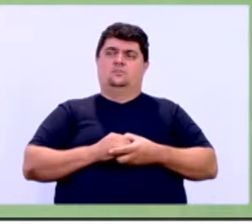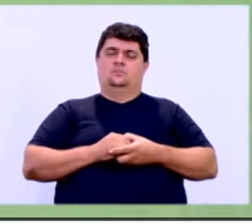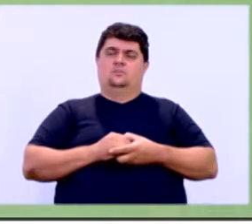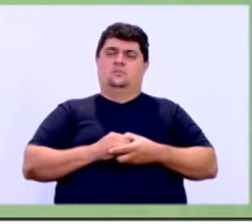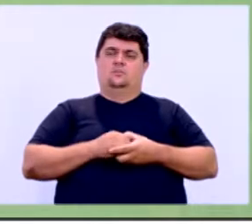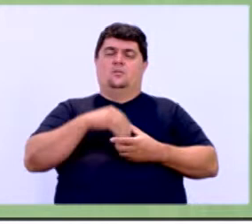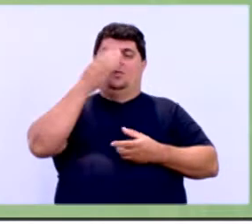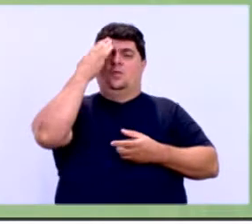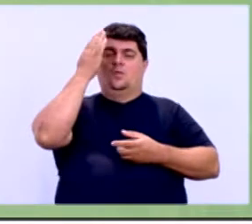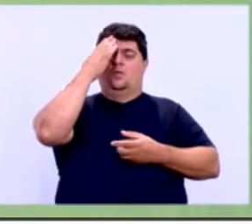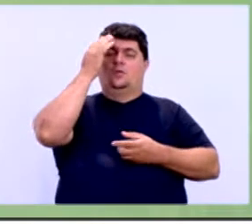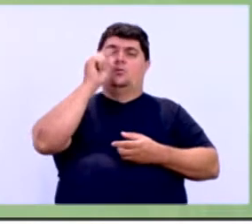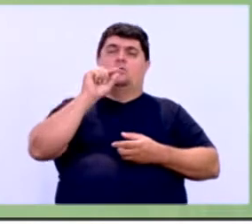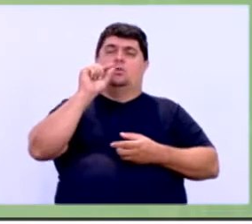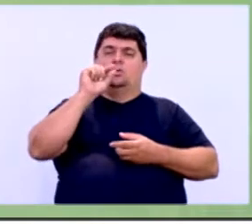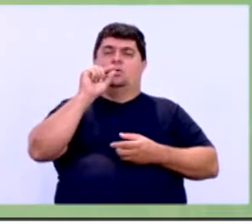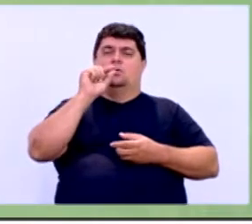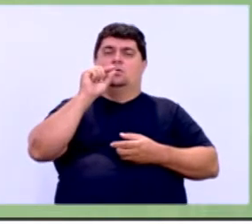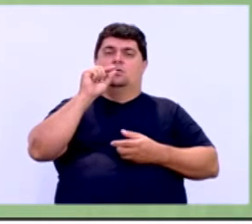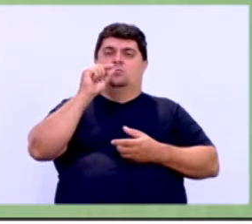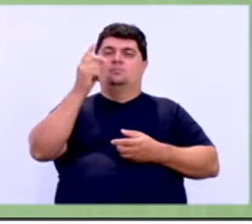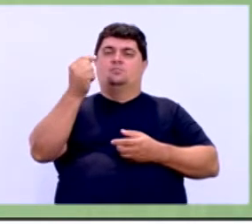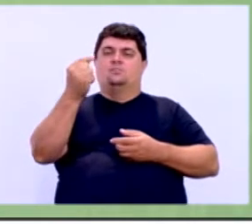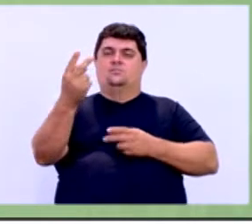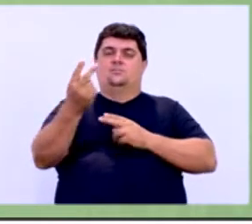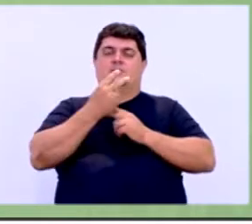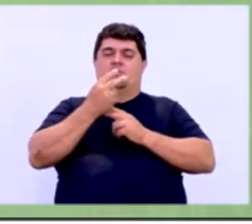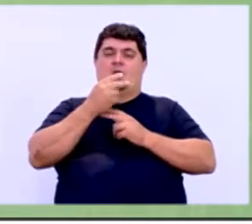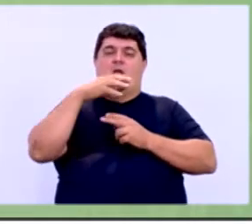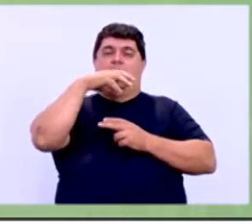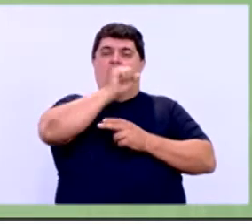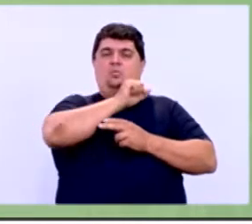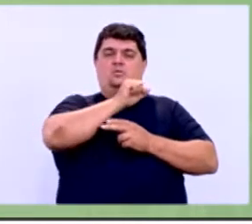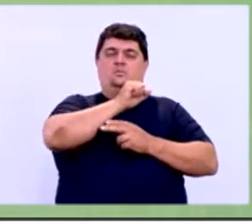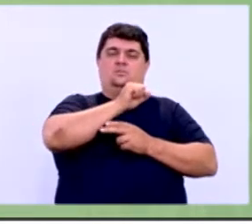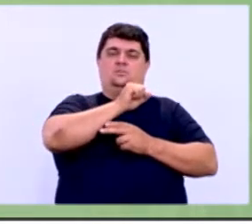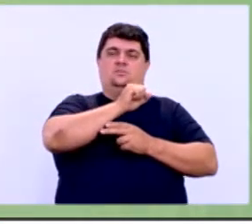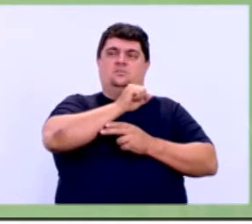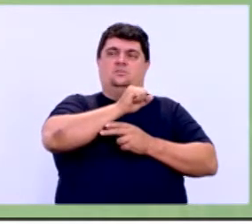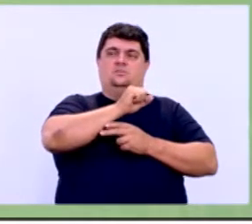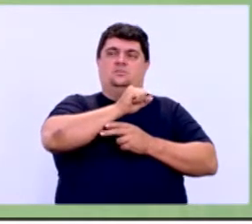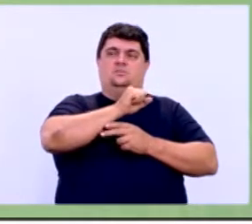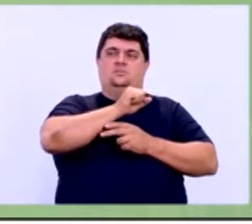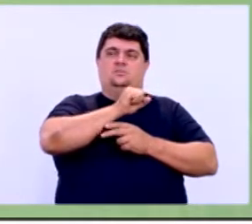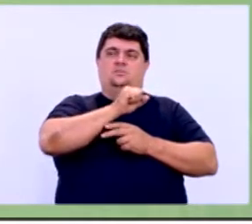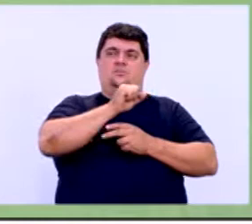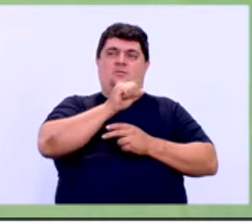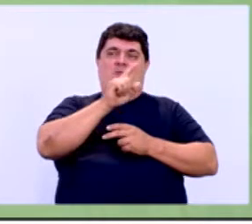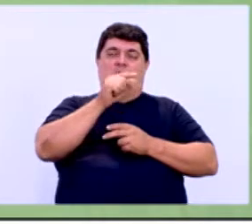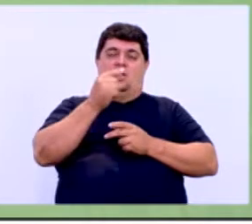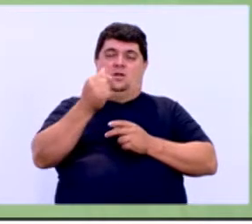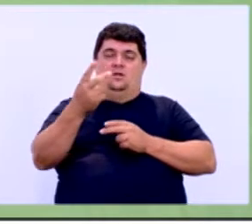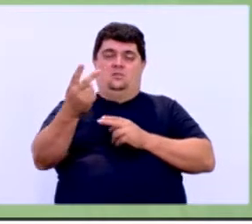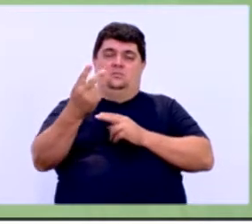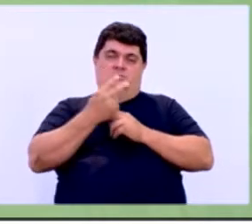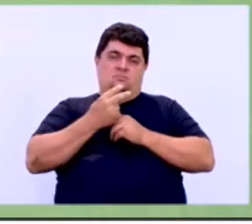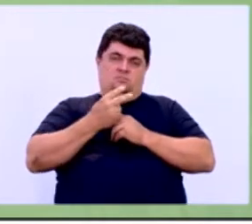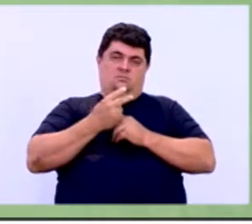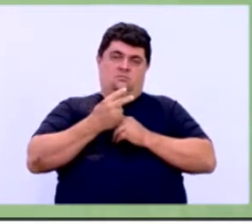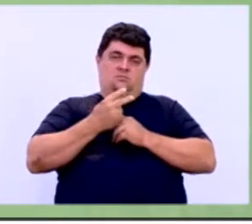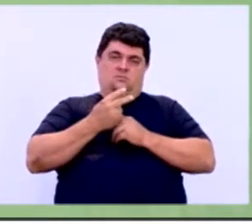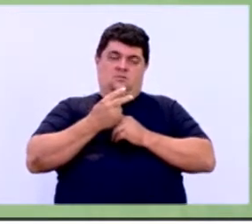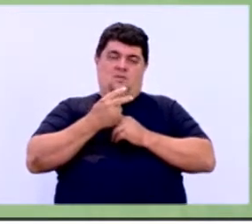então, o financiamento de curto prazo, né? Esse recurso ele será captado